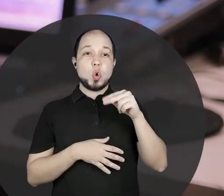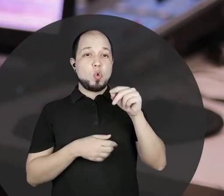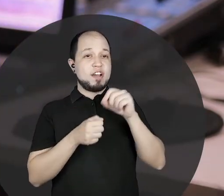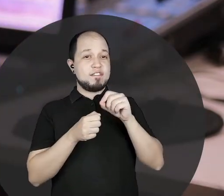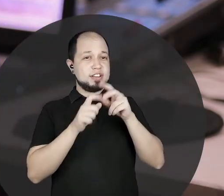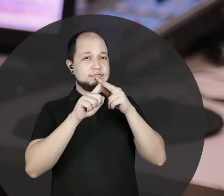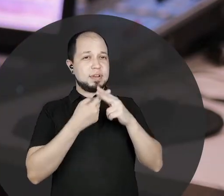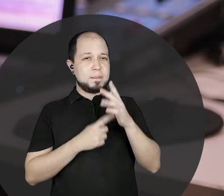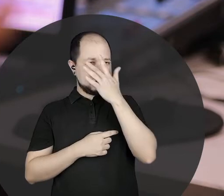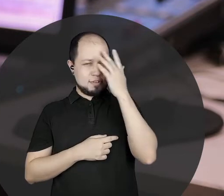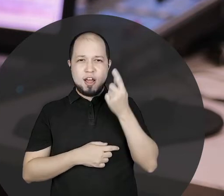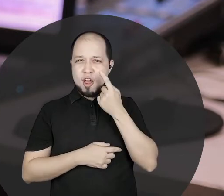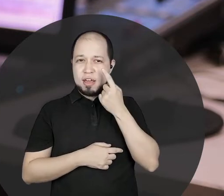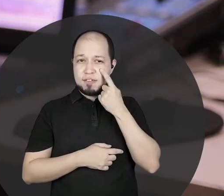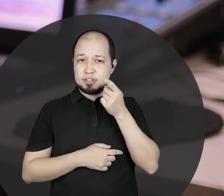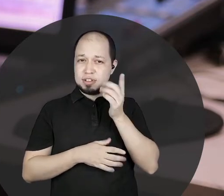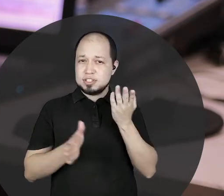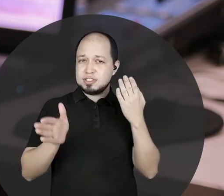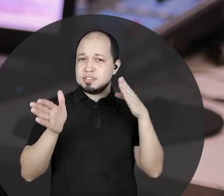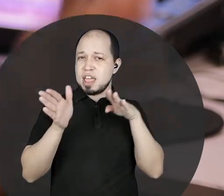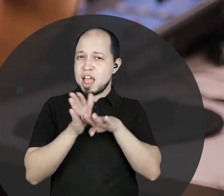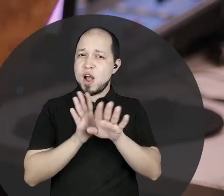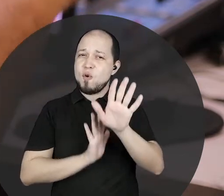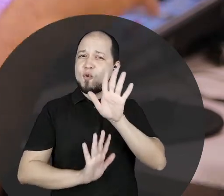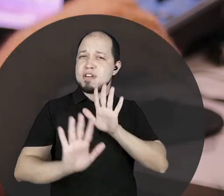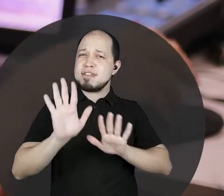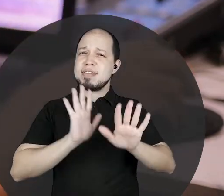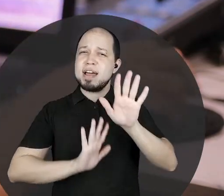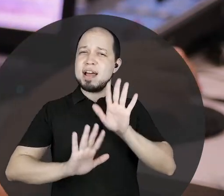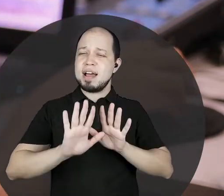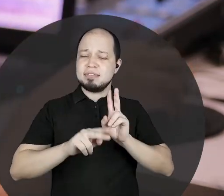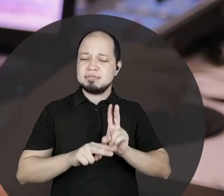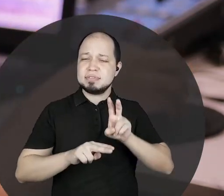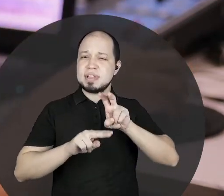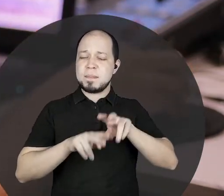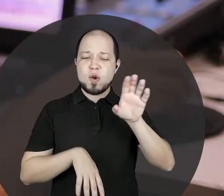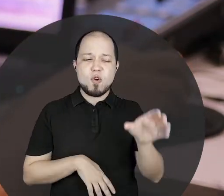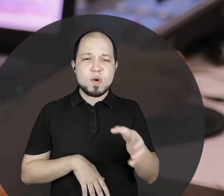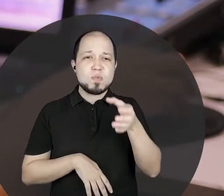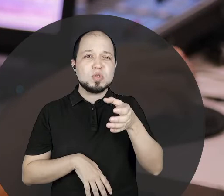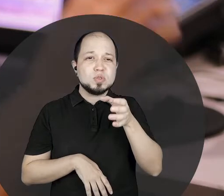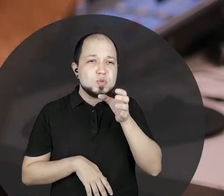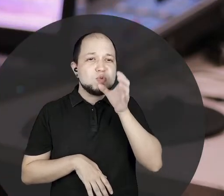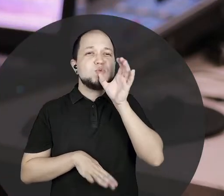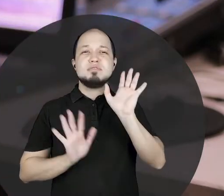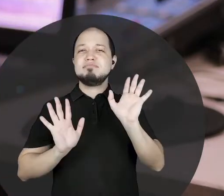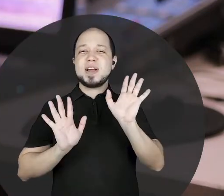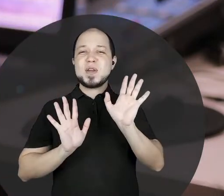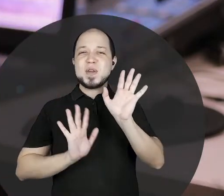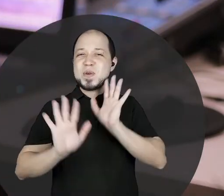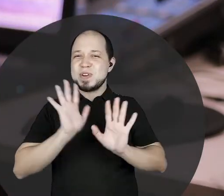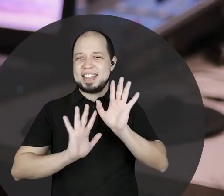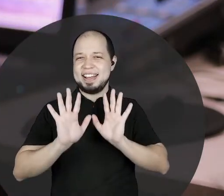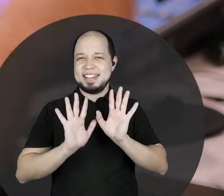então sejam gentis, chega devagar, tira o chinelo, senta aí, pega o teu copo de leite Nescau e vamos conversando, tá bom?